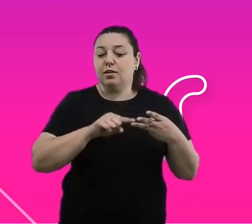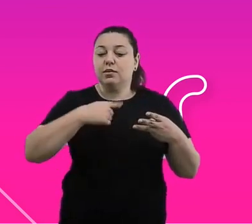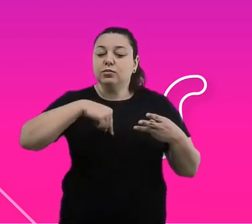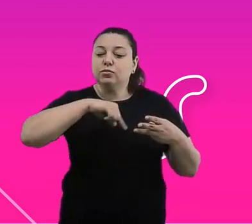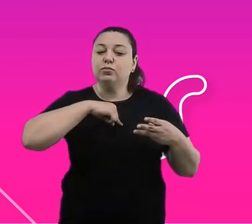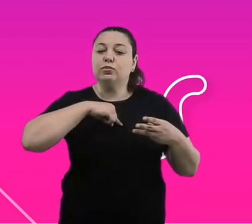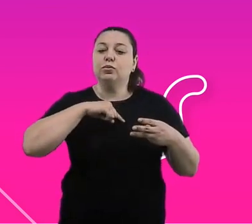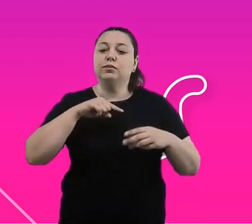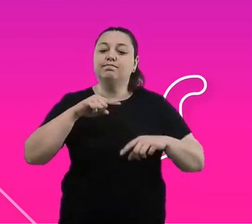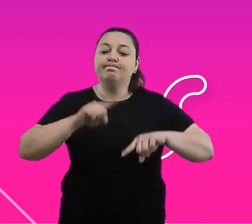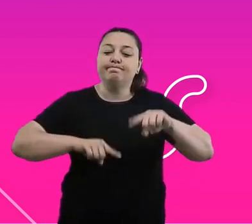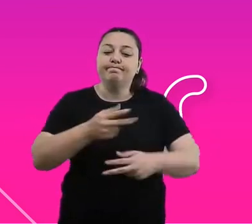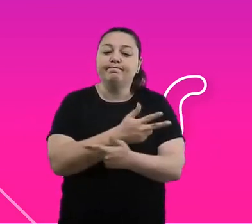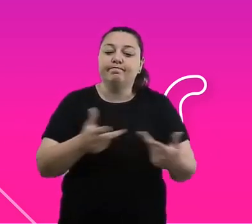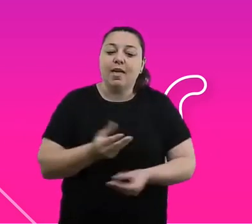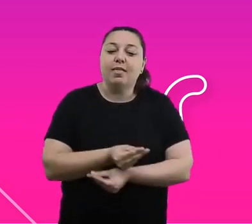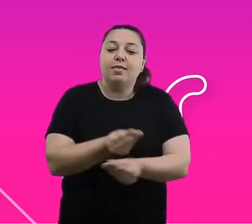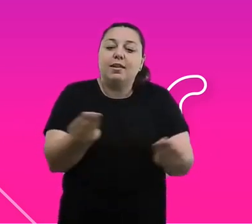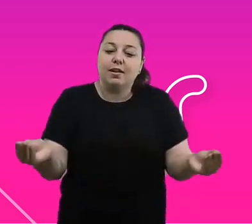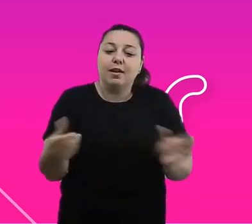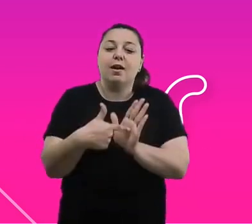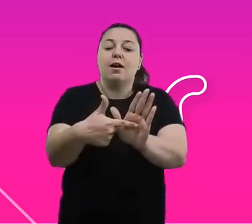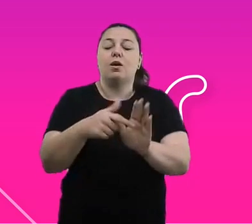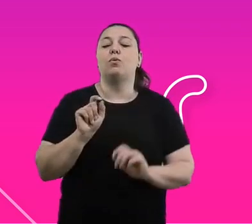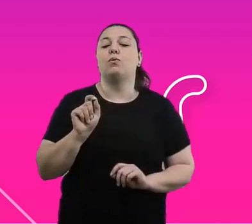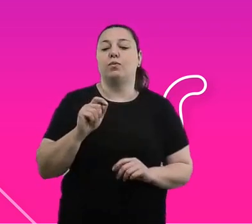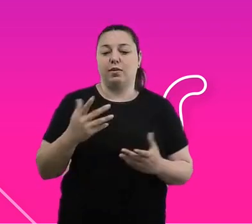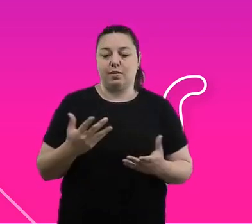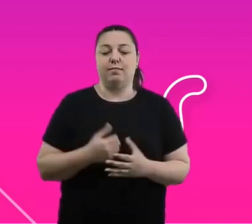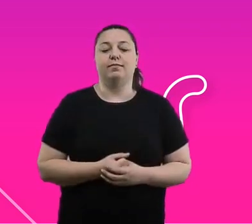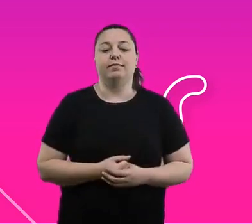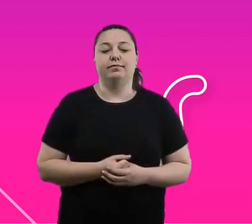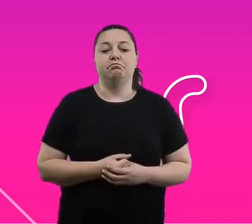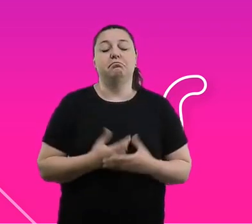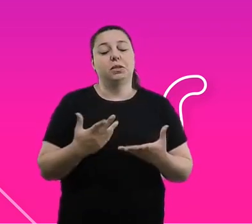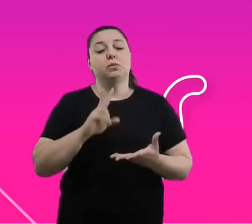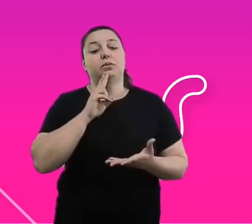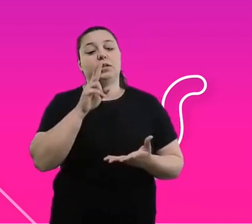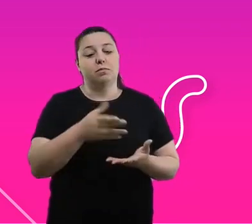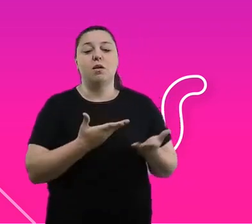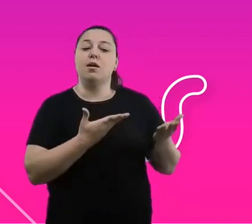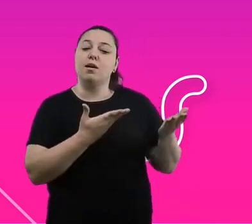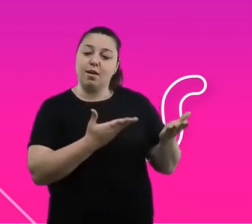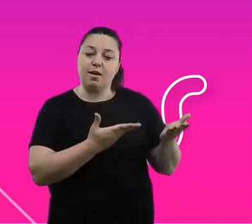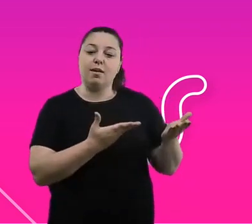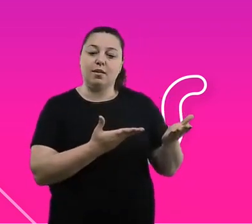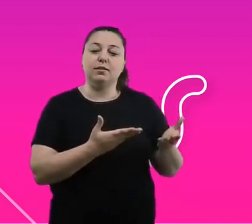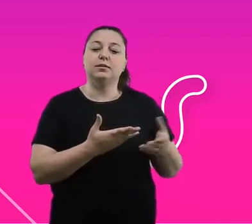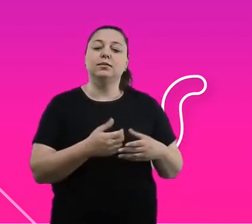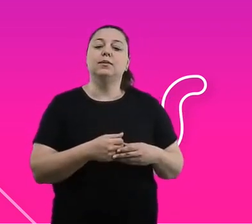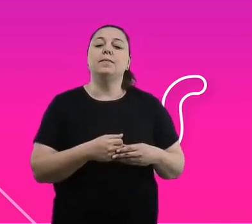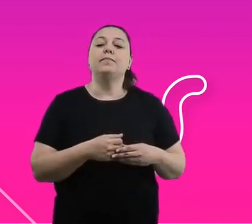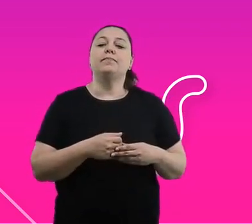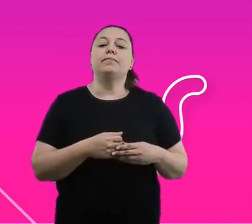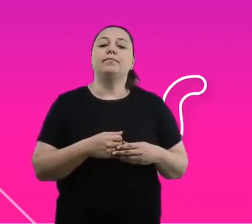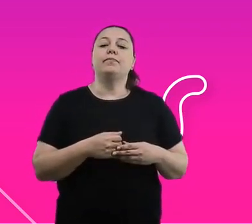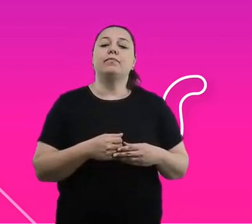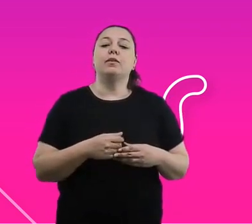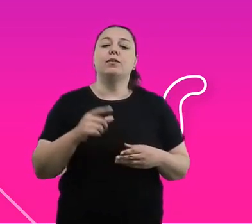desse projeto. E a conclusão foi essa, que está aqui, que é o desenvolvimento dessa ferramenta para a